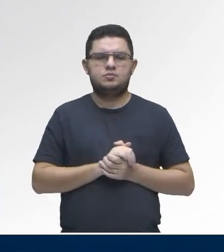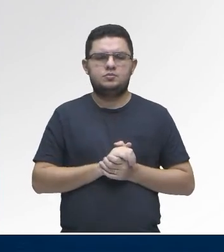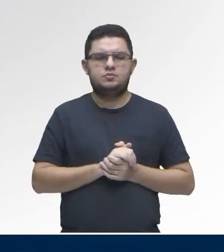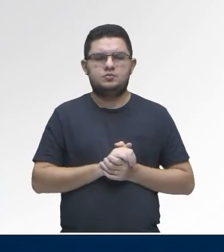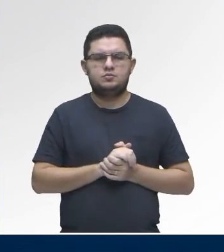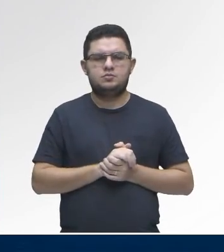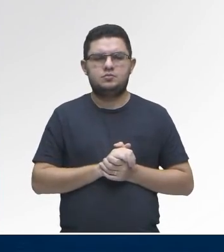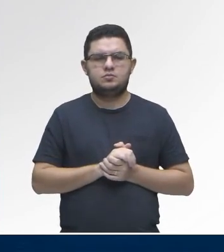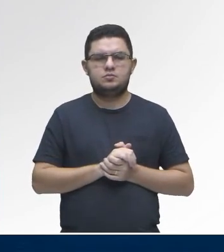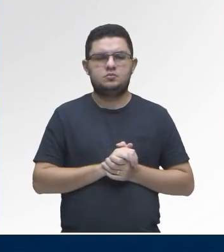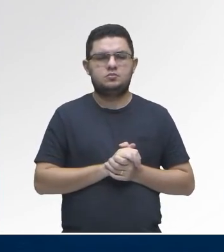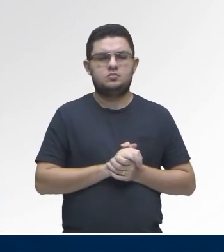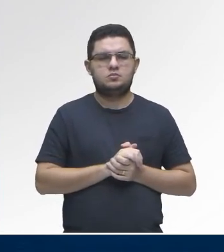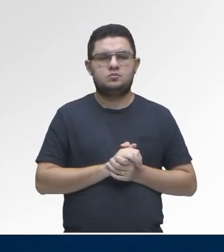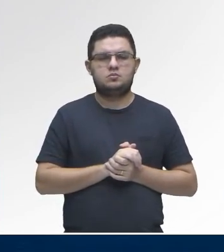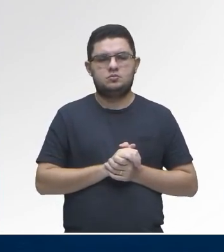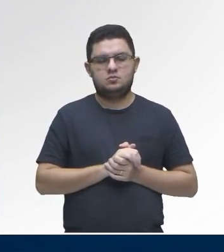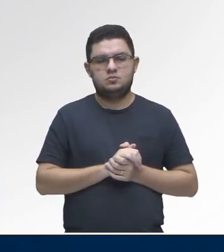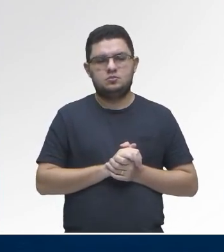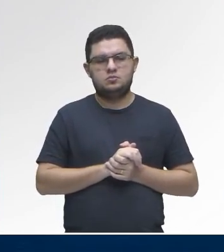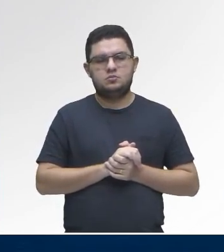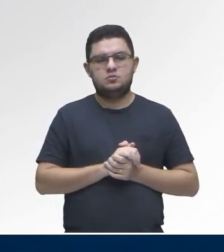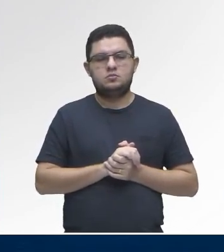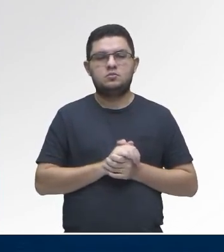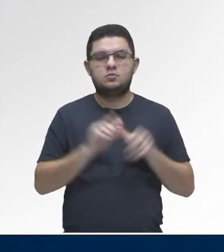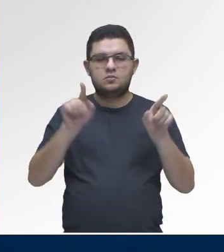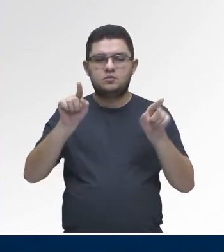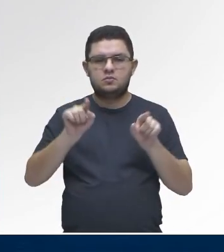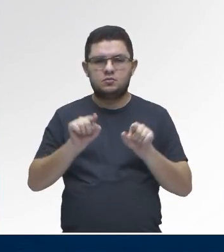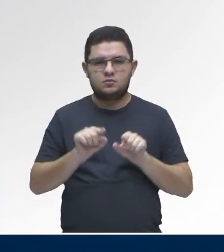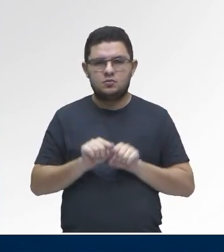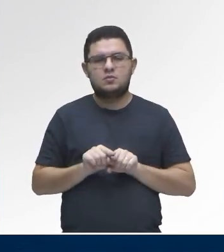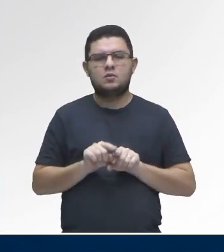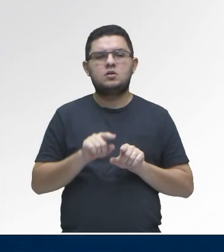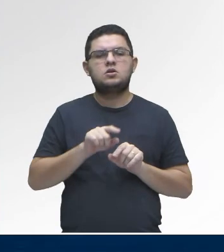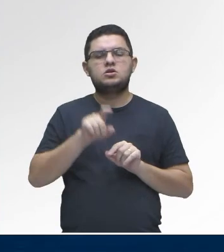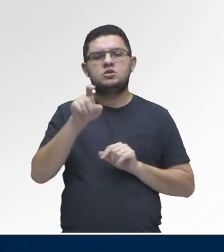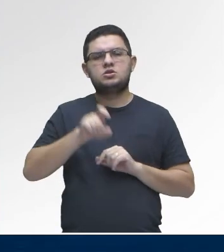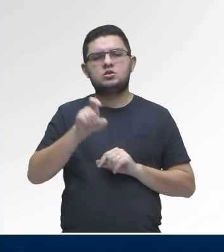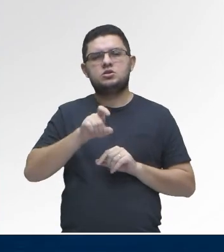x. A gente chega no resultado de x igual a 1.